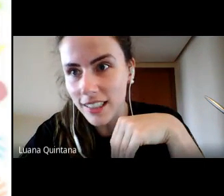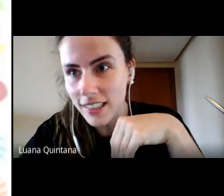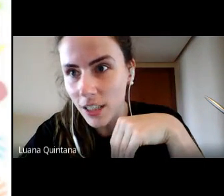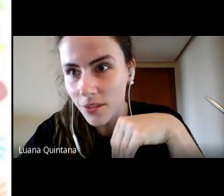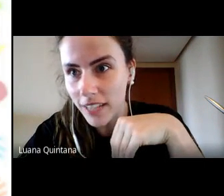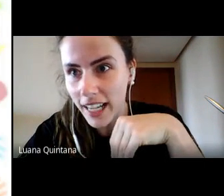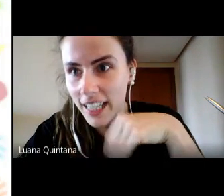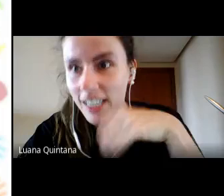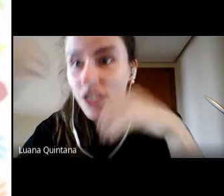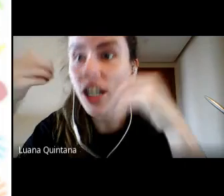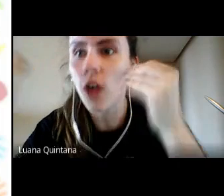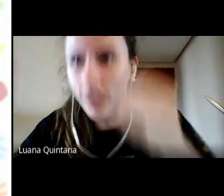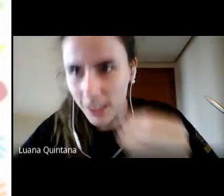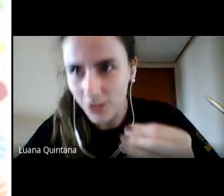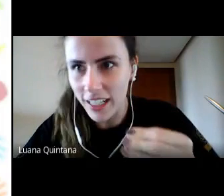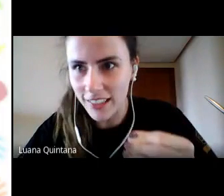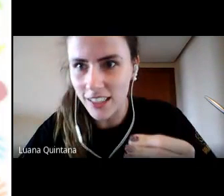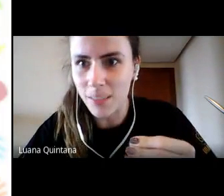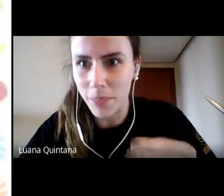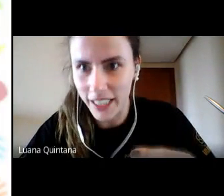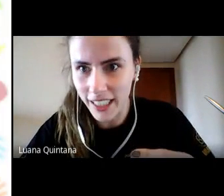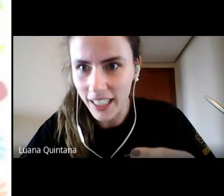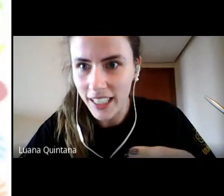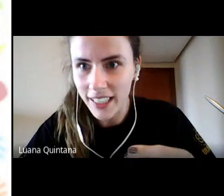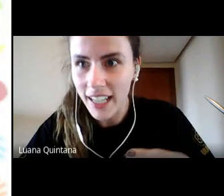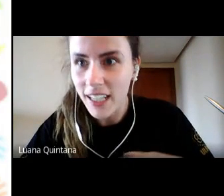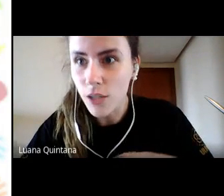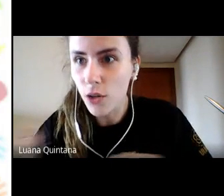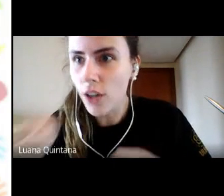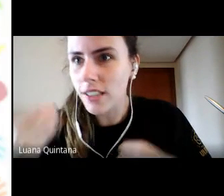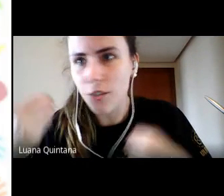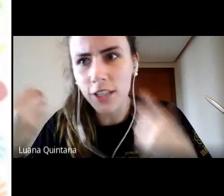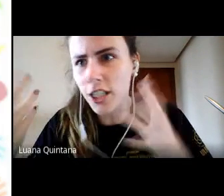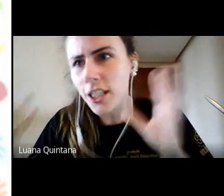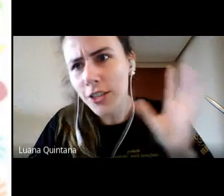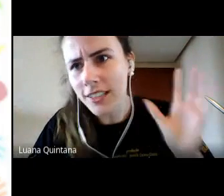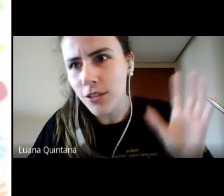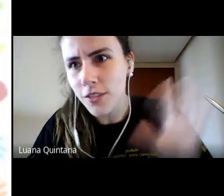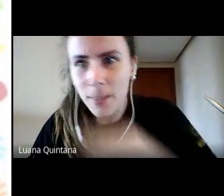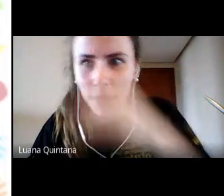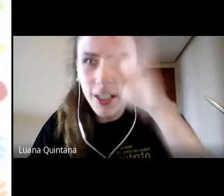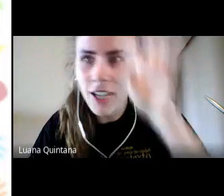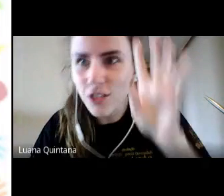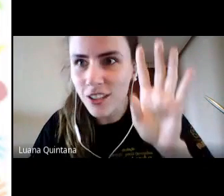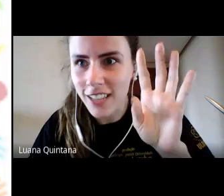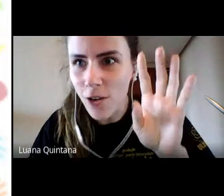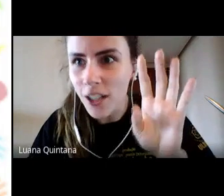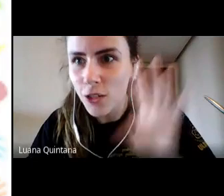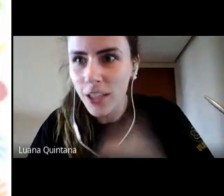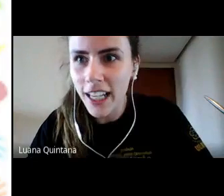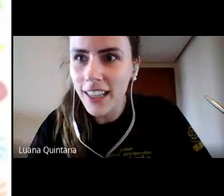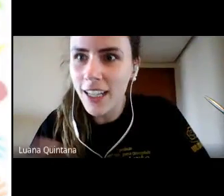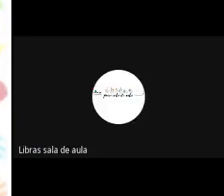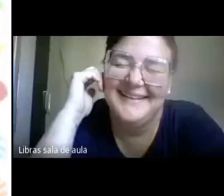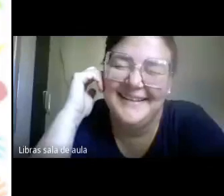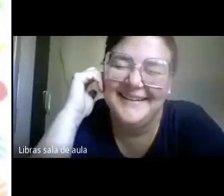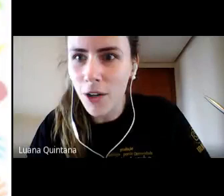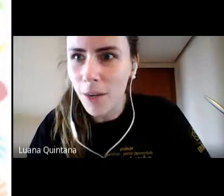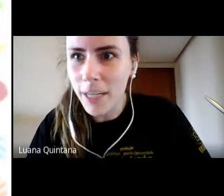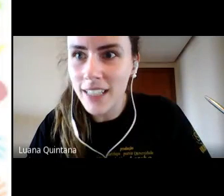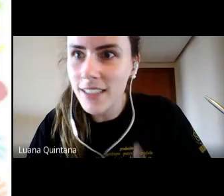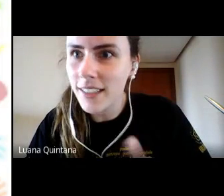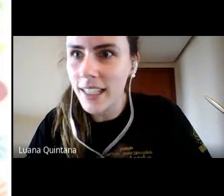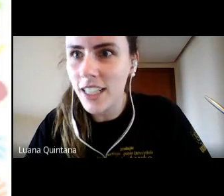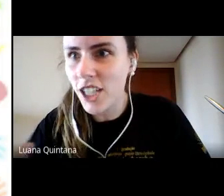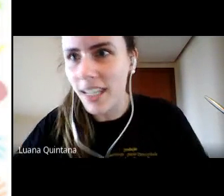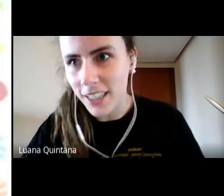essa questão, né? Eles já gostam dessa disciplina, né? Nossa, quando é o dia da educação física, meu Deus do céu, tu quer ter uma coisa pior